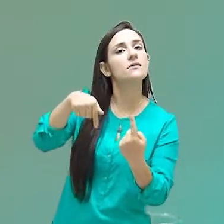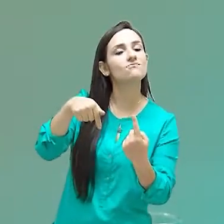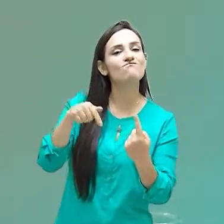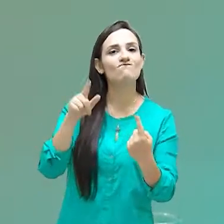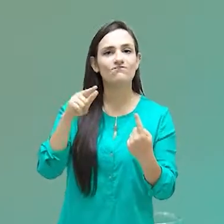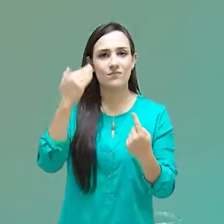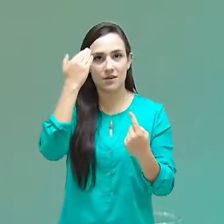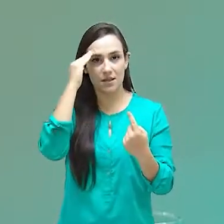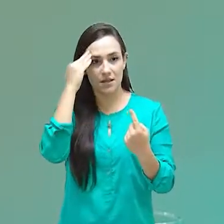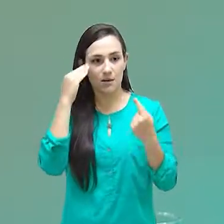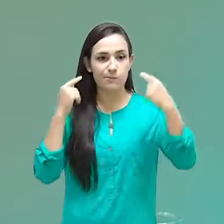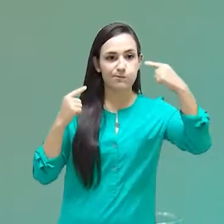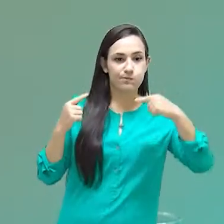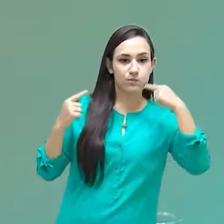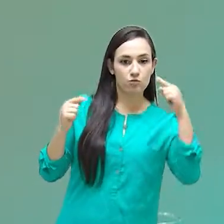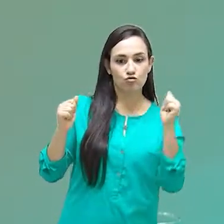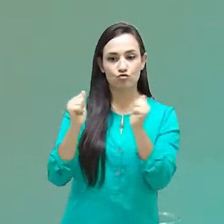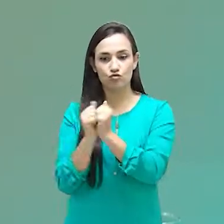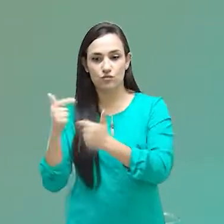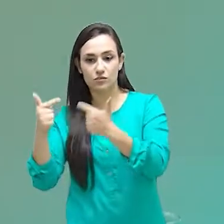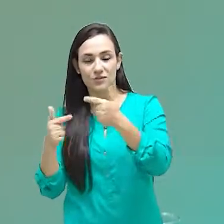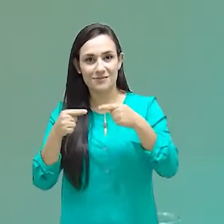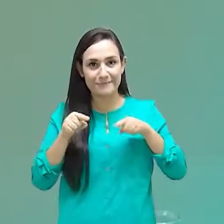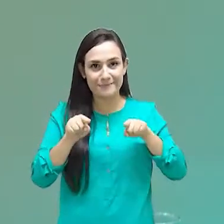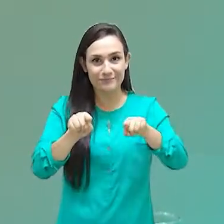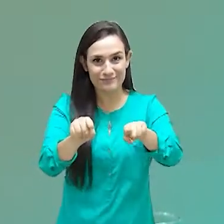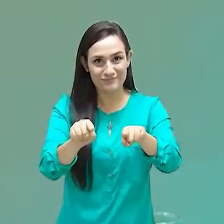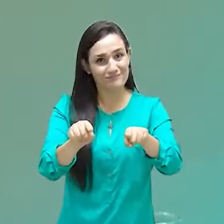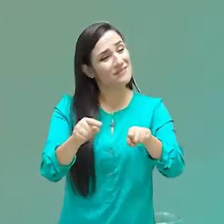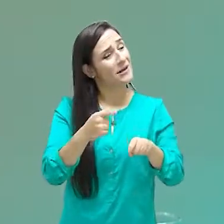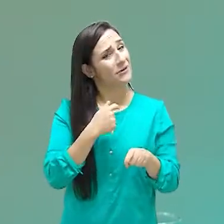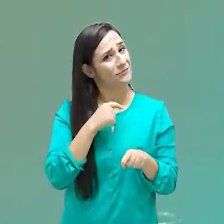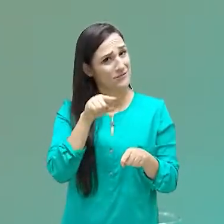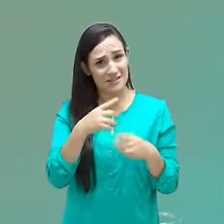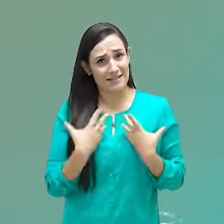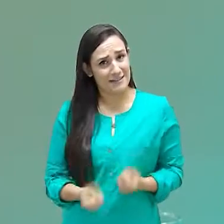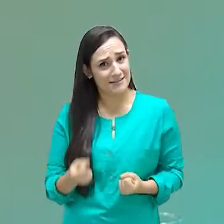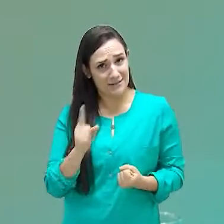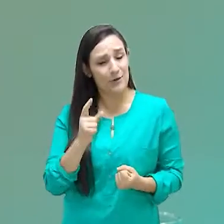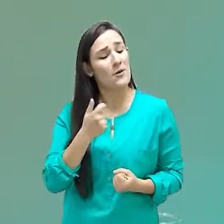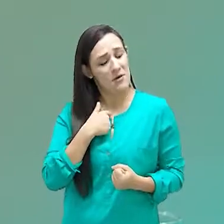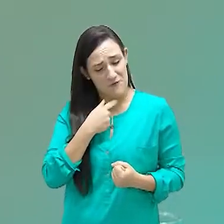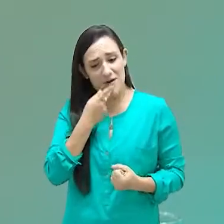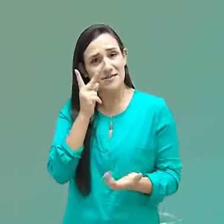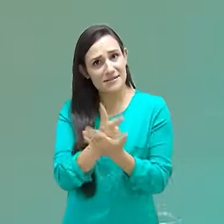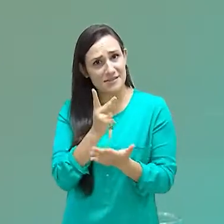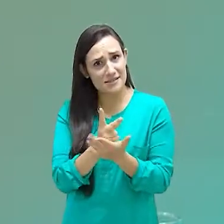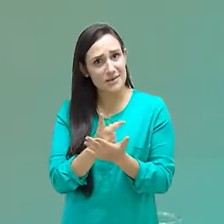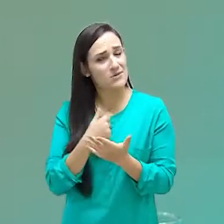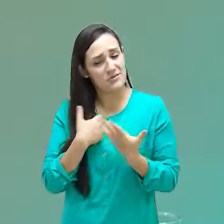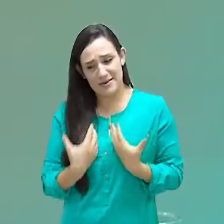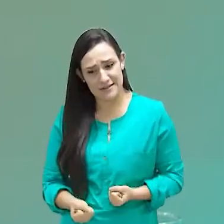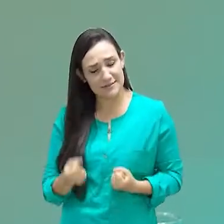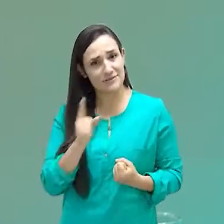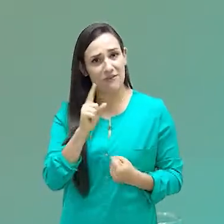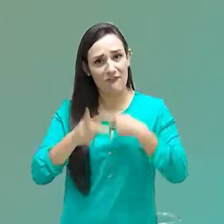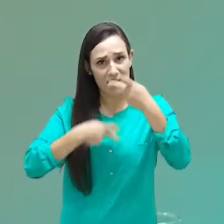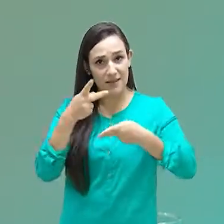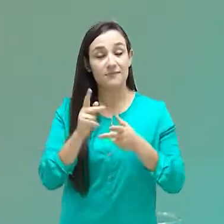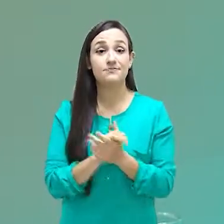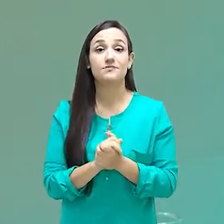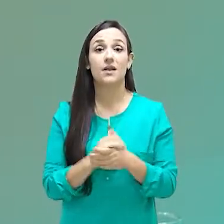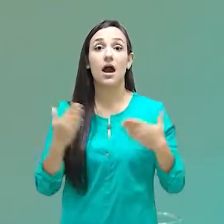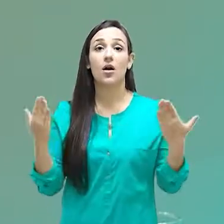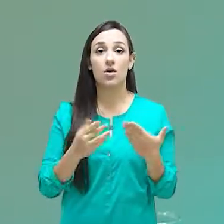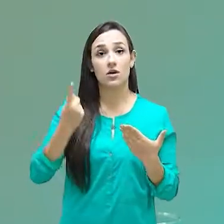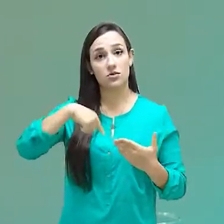encontrar o cruzamento entre o direito e a política. Você não se cansa de ouvir isso, eu não me canso de falar isso a cada abertura do programa. E na introdução, você já sabe, a